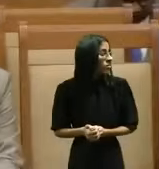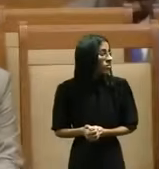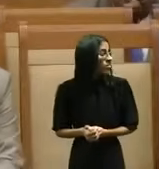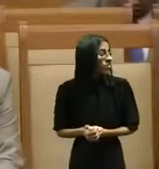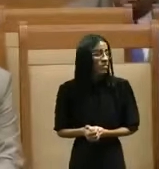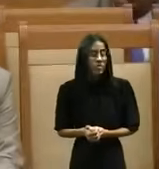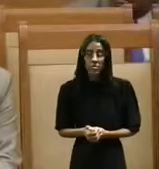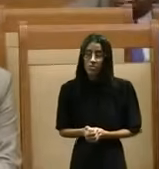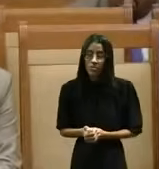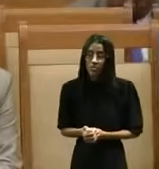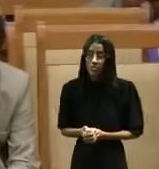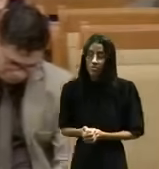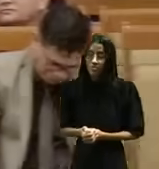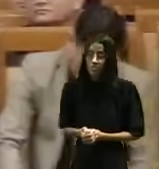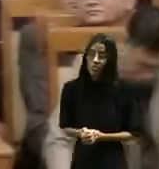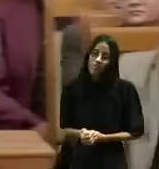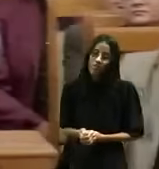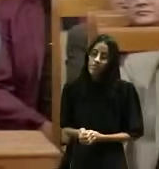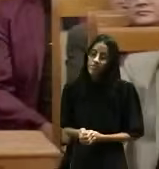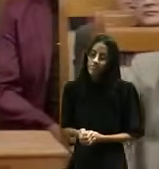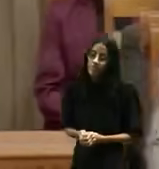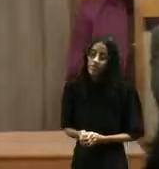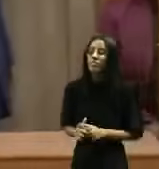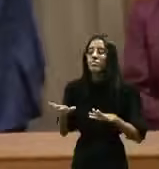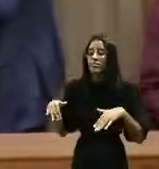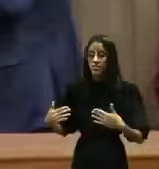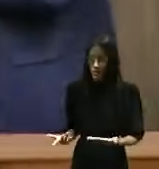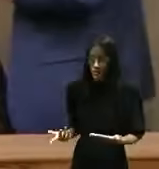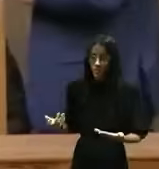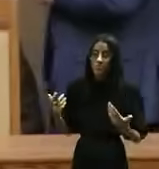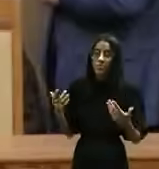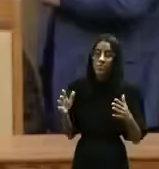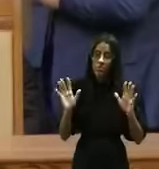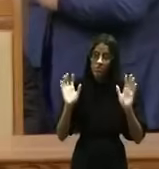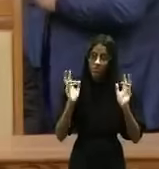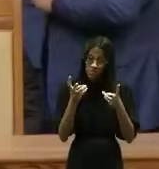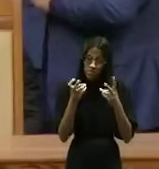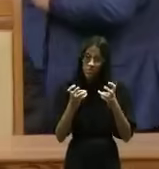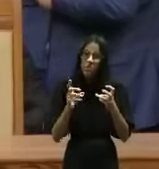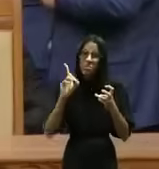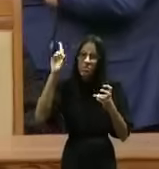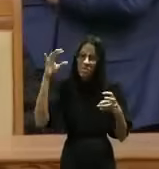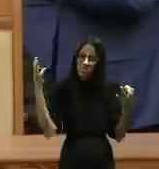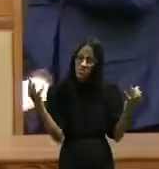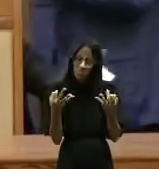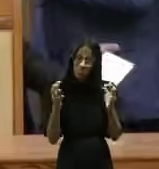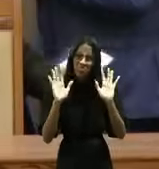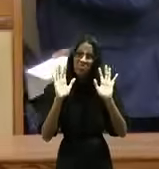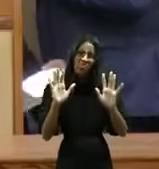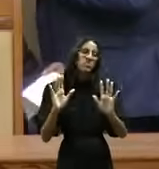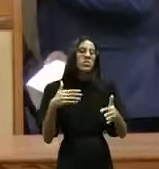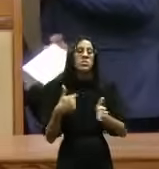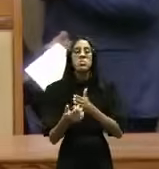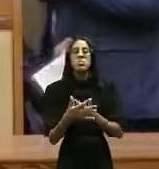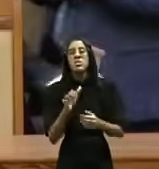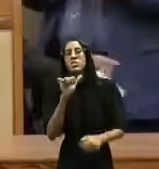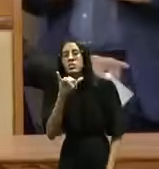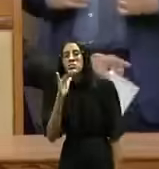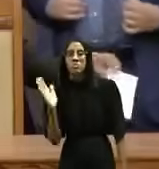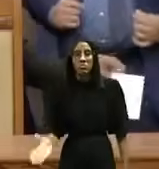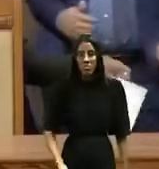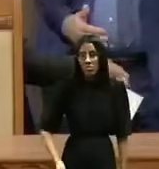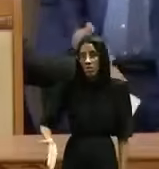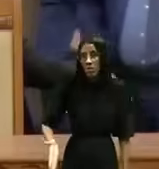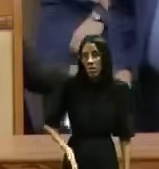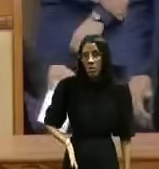disseram e não duvida vai Tua viagem olha para mim aqui olha como é Deus não pergunta se ele tá com calção não pergunta se